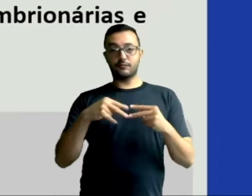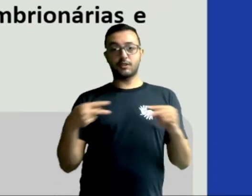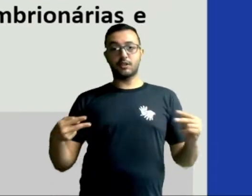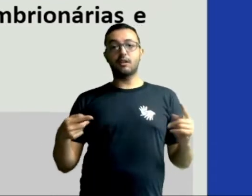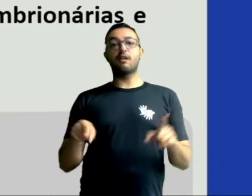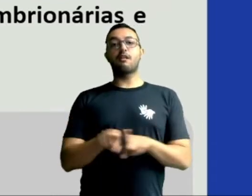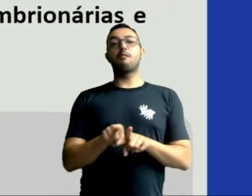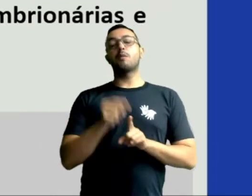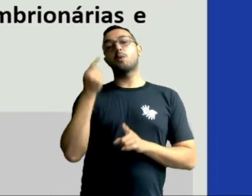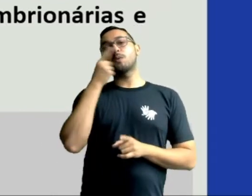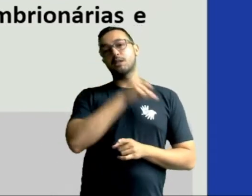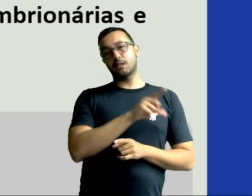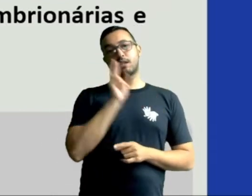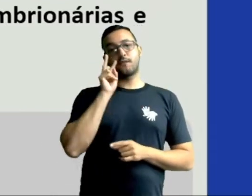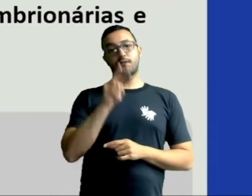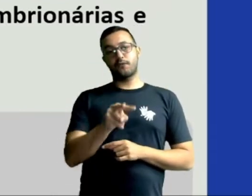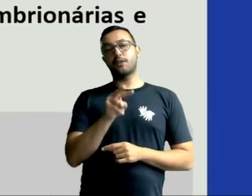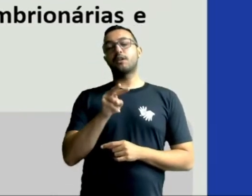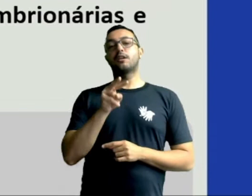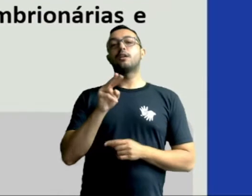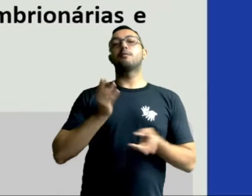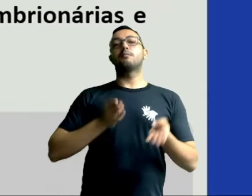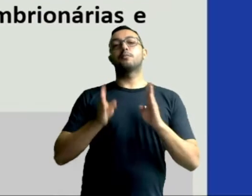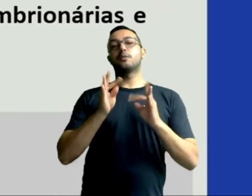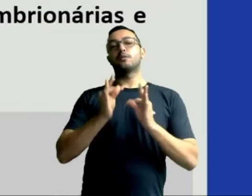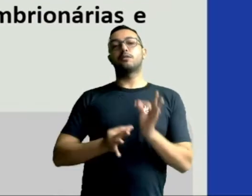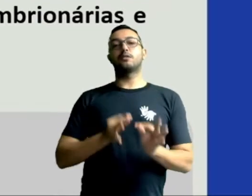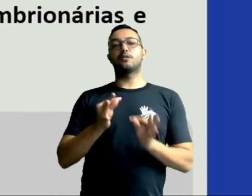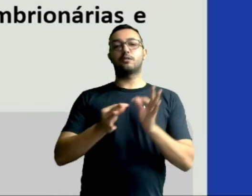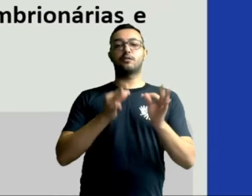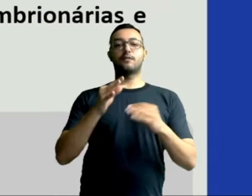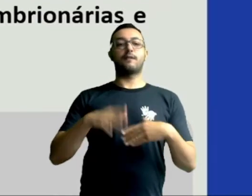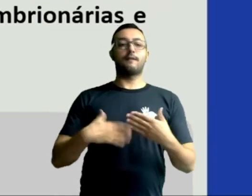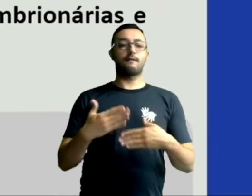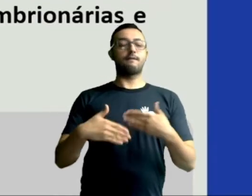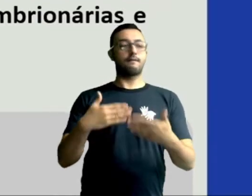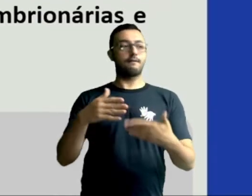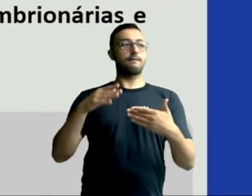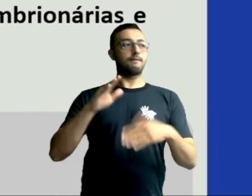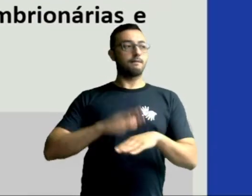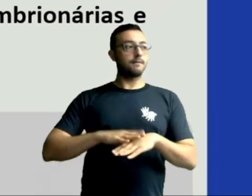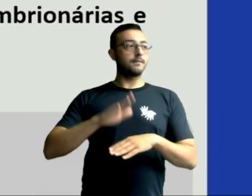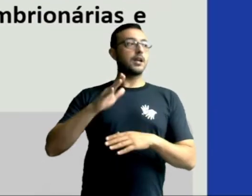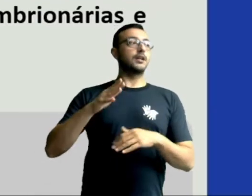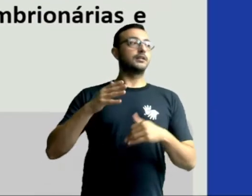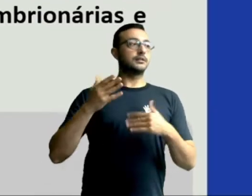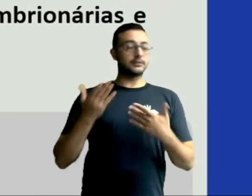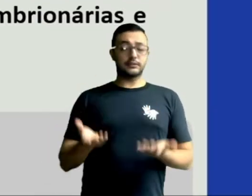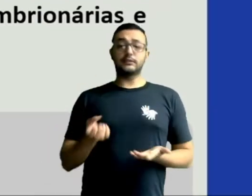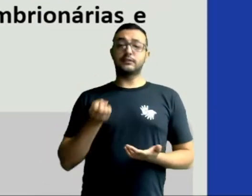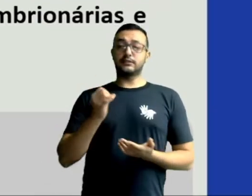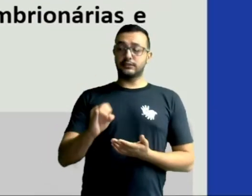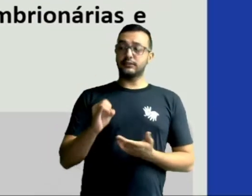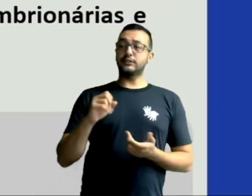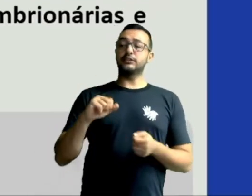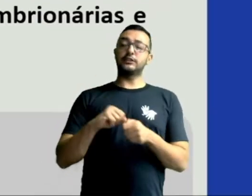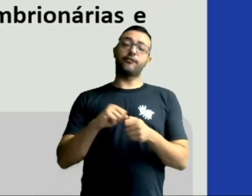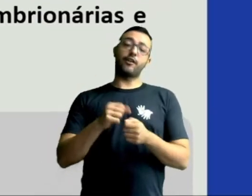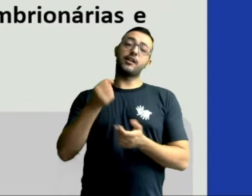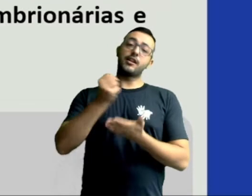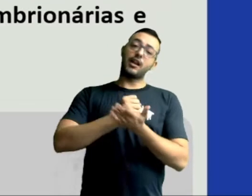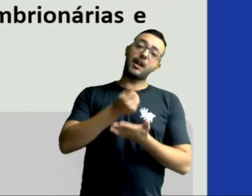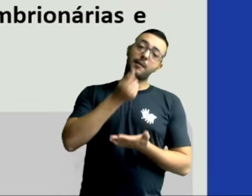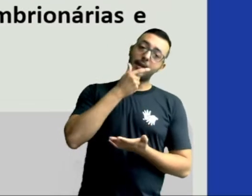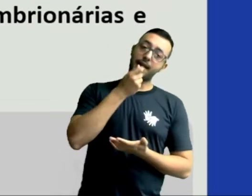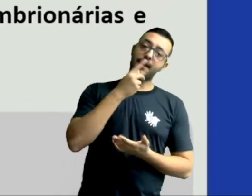a gente consegue então ver que a biotecnologia ela avançou bastante, seja lá na produção de fármacos, no